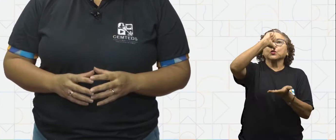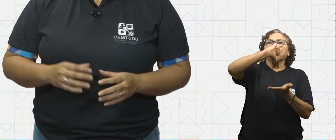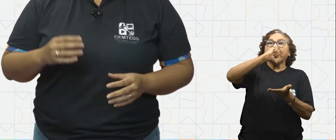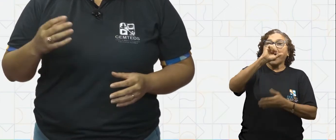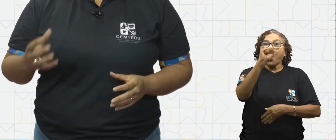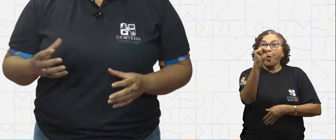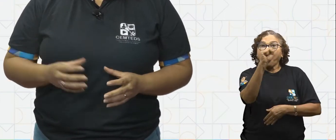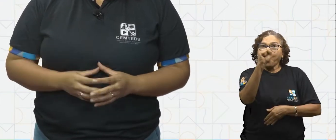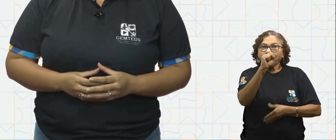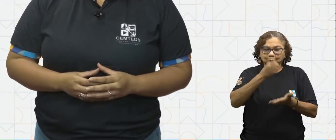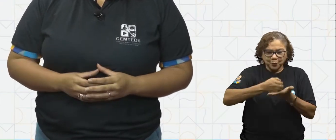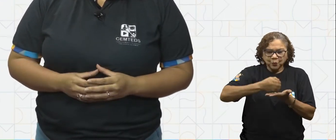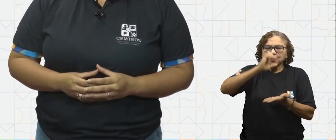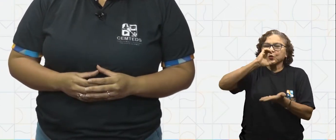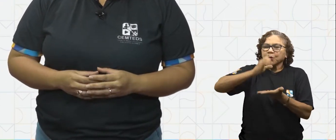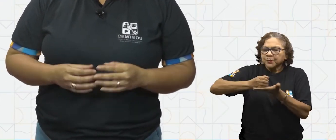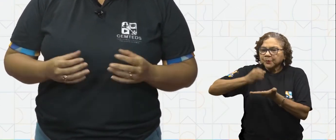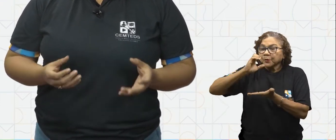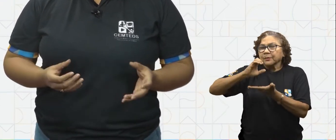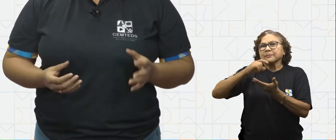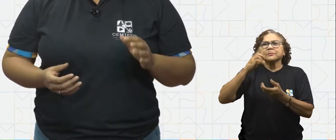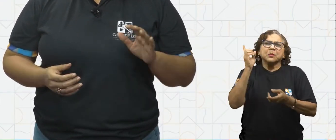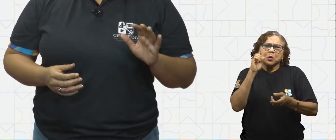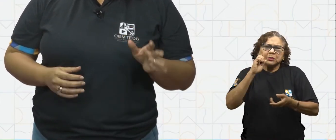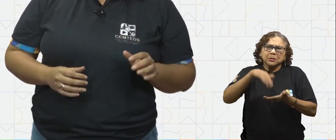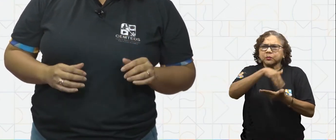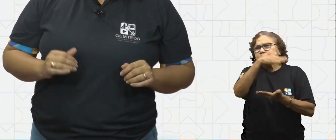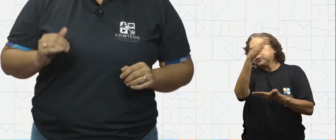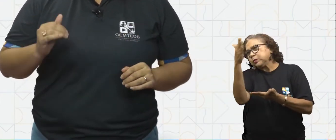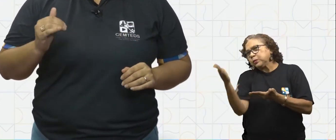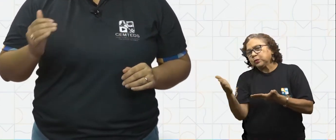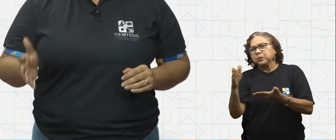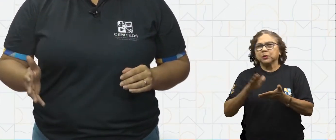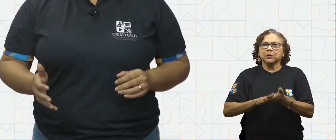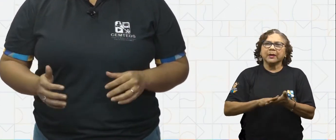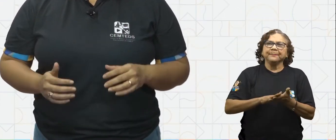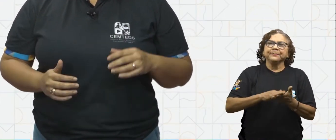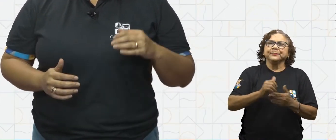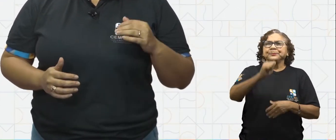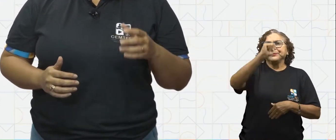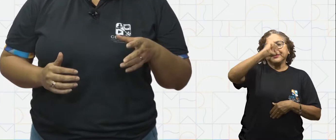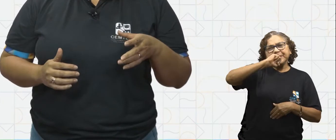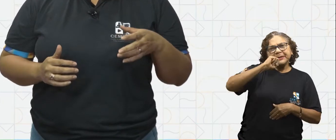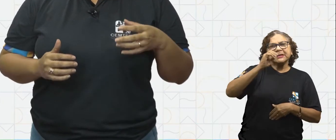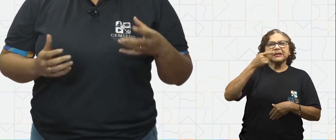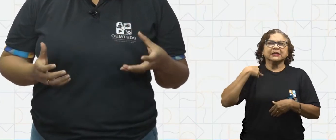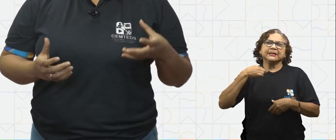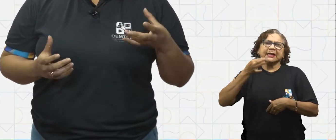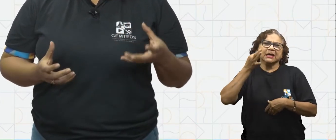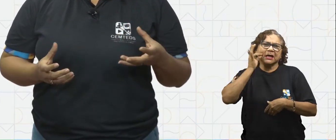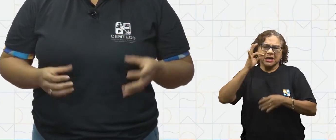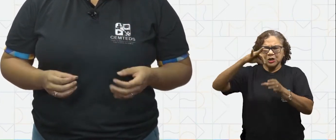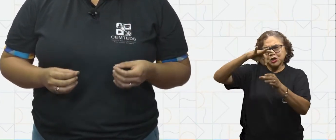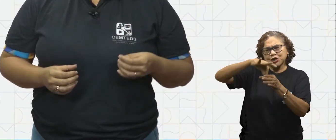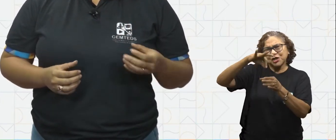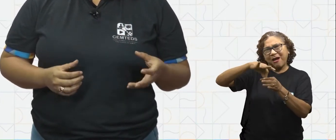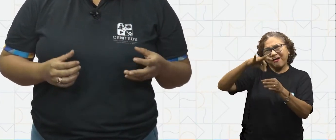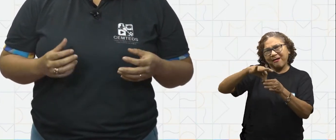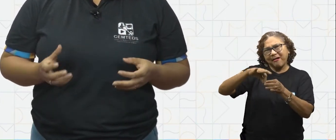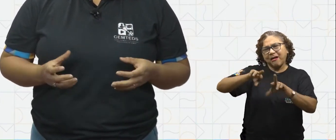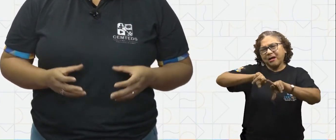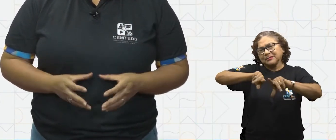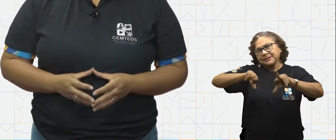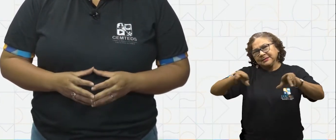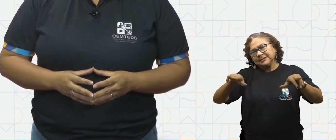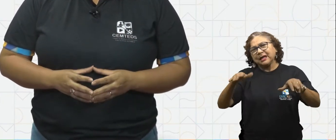por dia ou 1,5 litro. Bebidas como chás, sucos e alimentos ricos em água, como